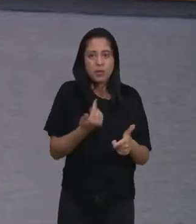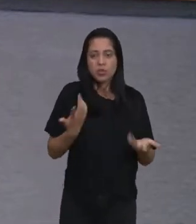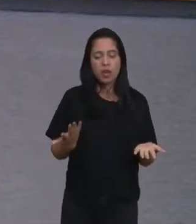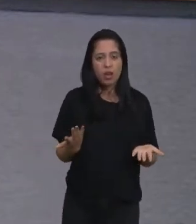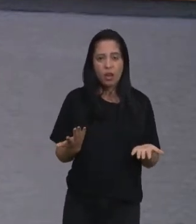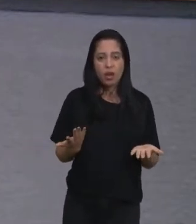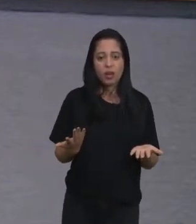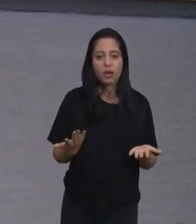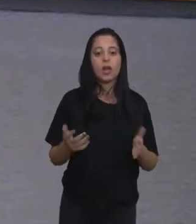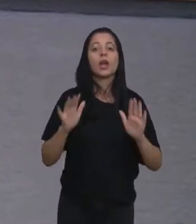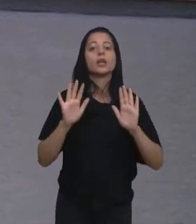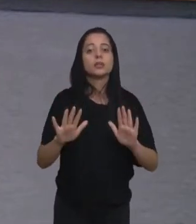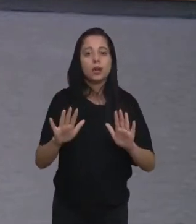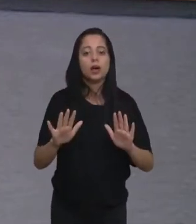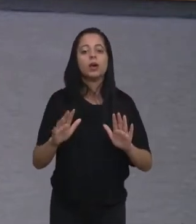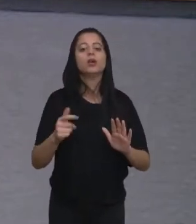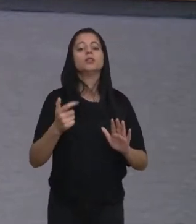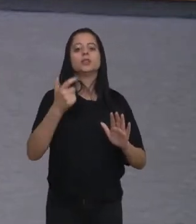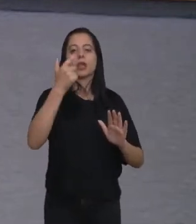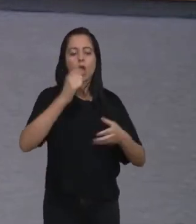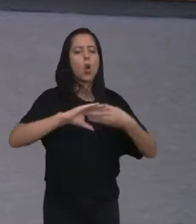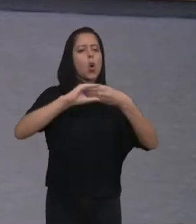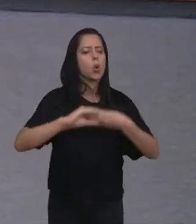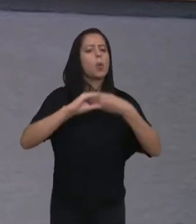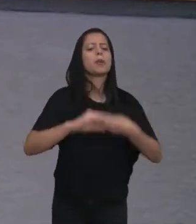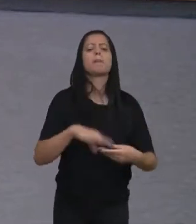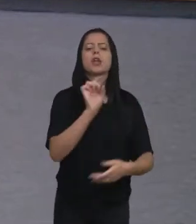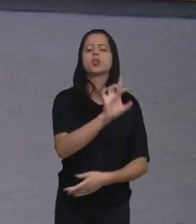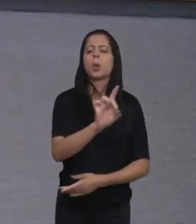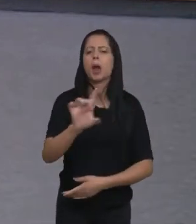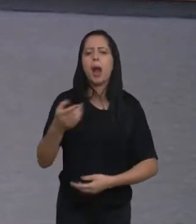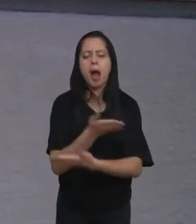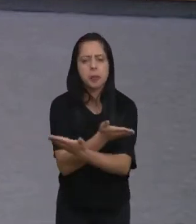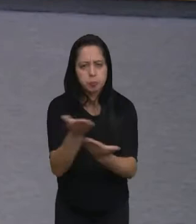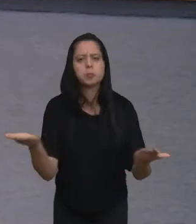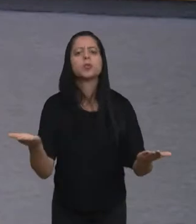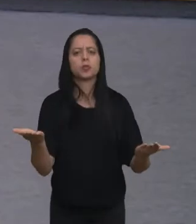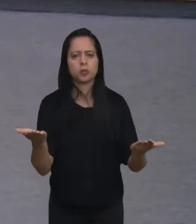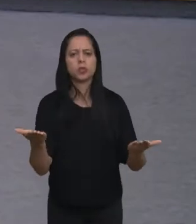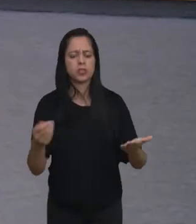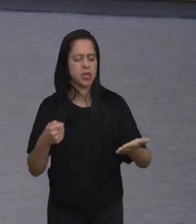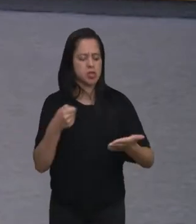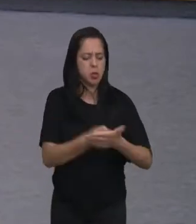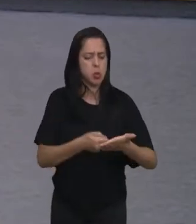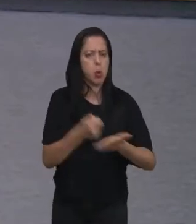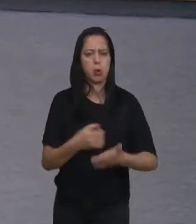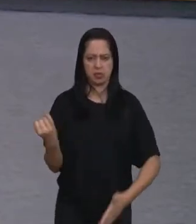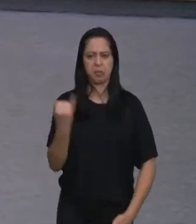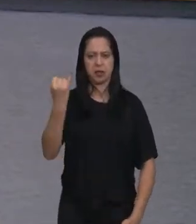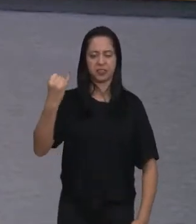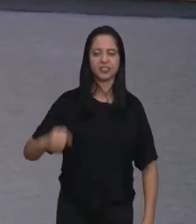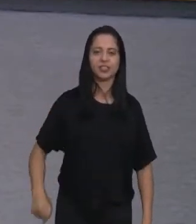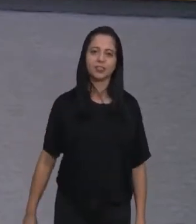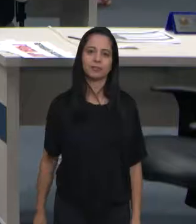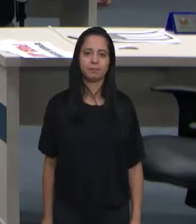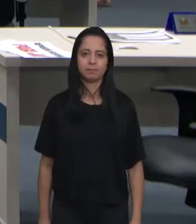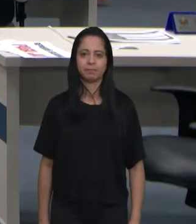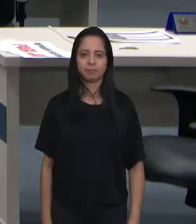Doralice, quero em nome de você cumprimentar todos os companheiros que estão aí nessa luta importante.